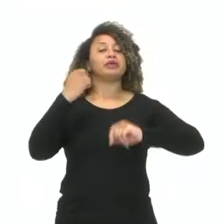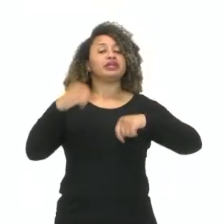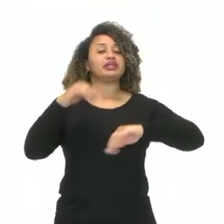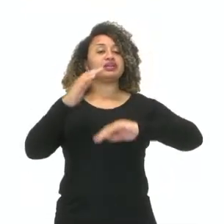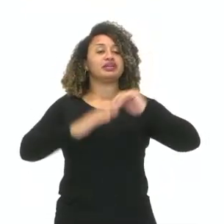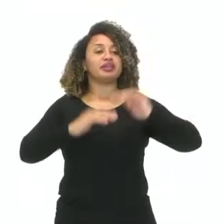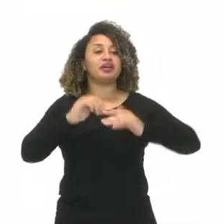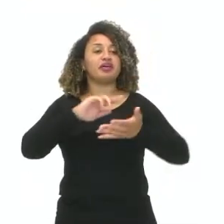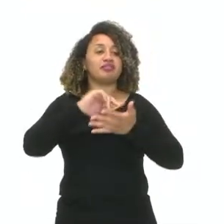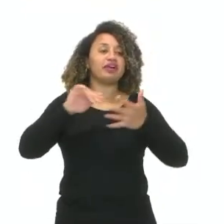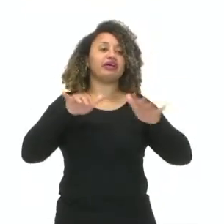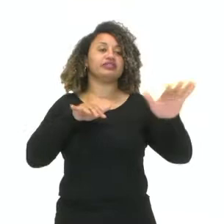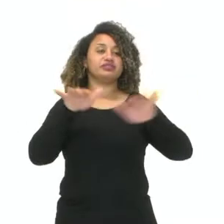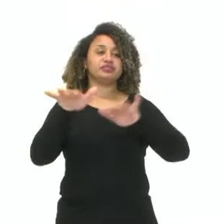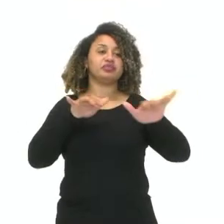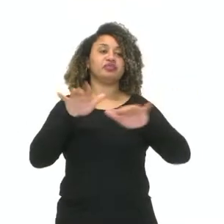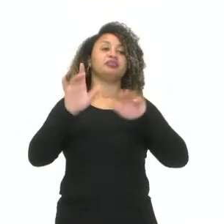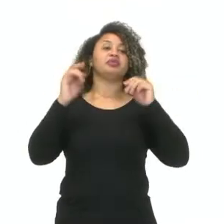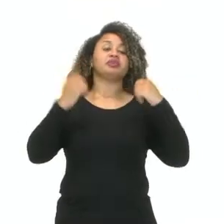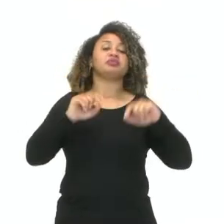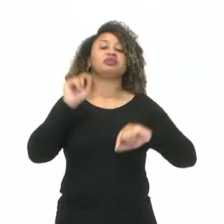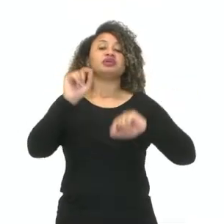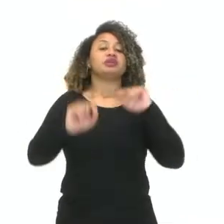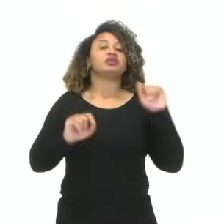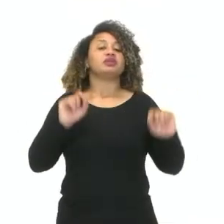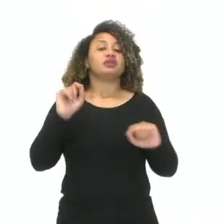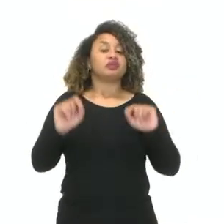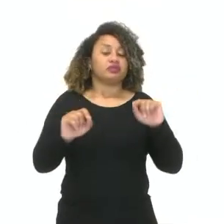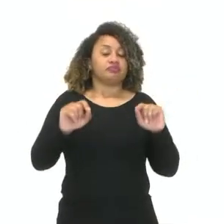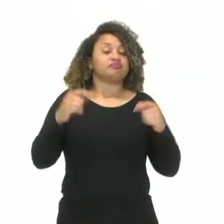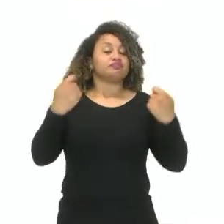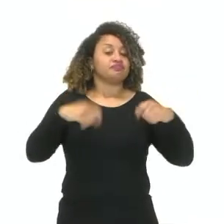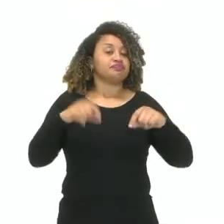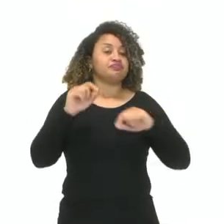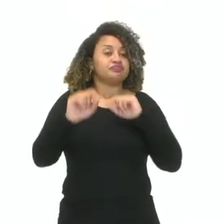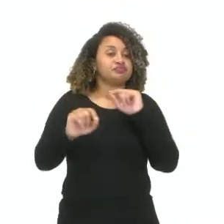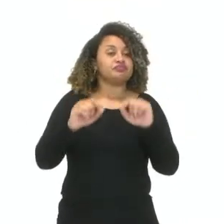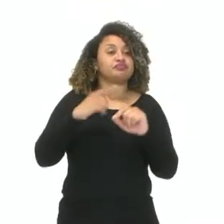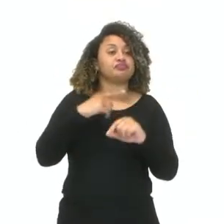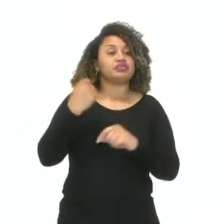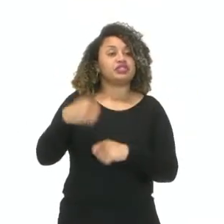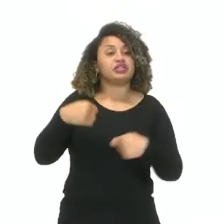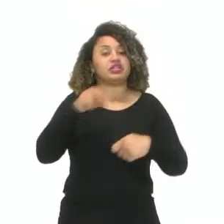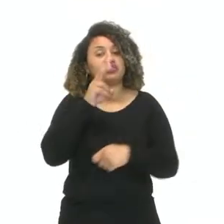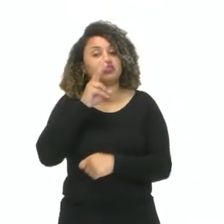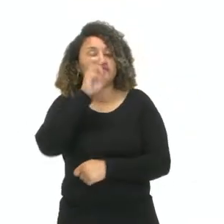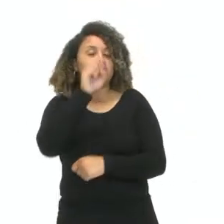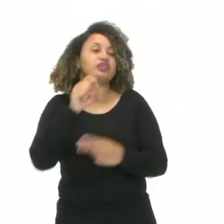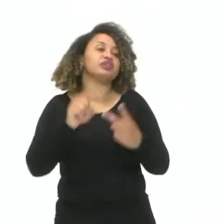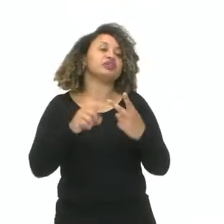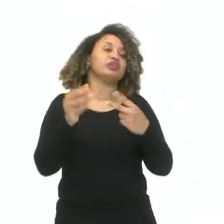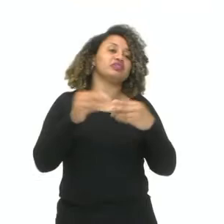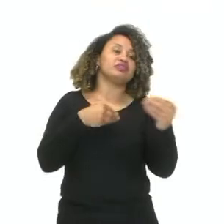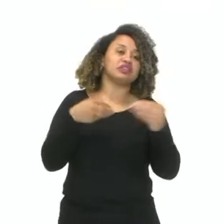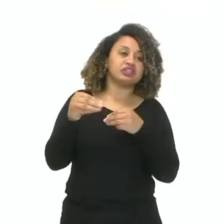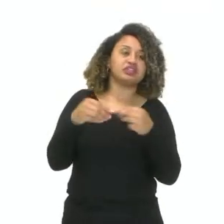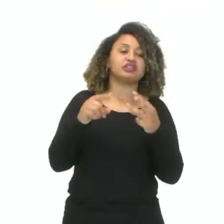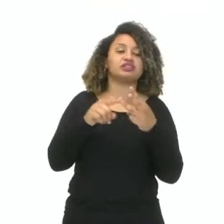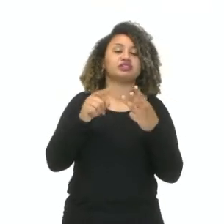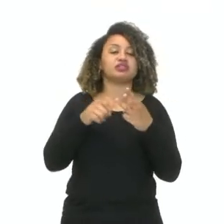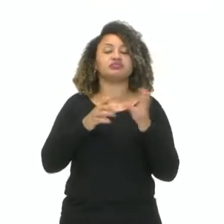série de movimentos que requerem. O que vai requerer essa prática? Vai requerer força,